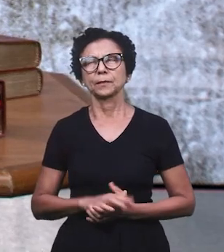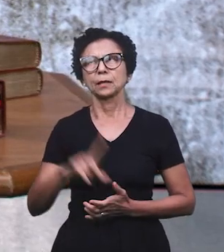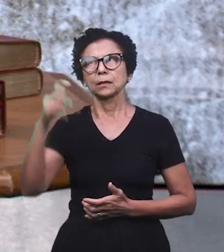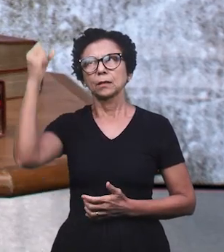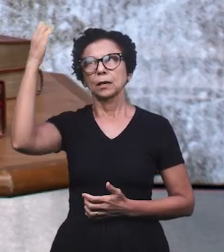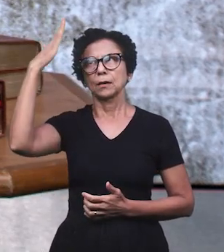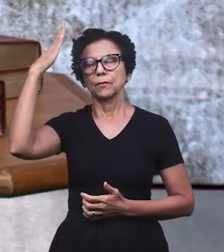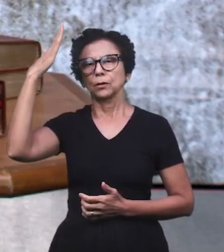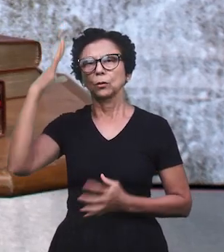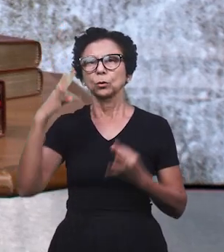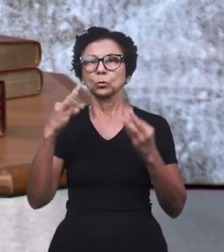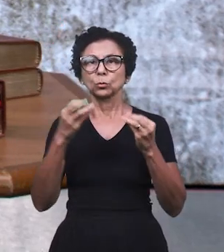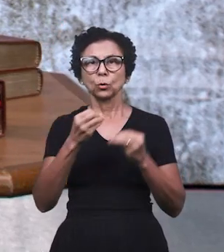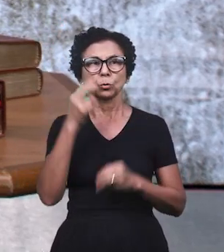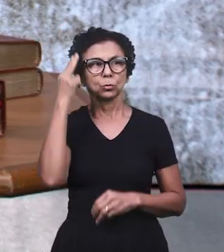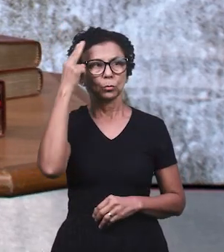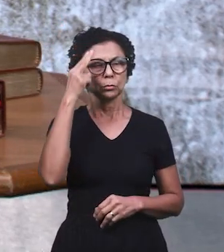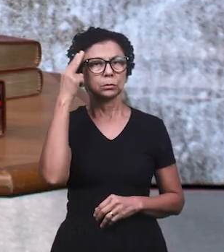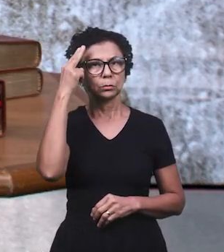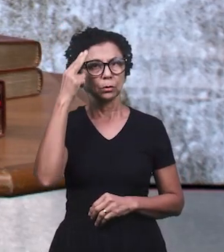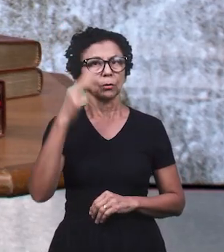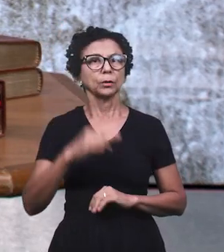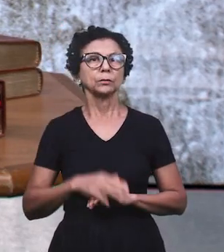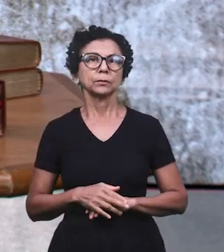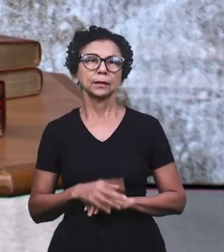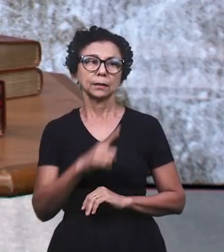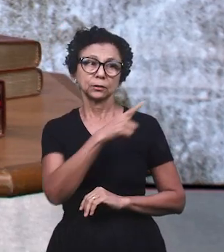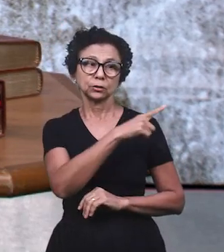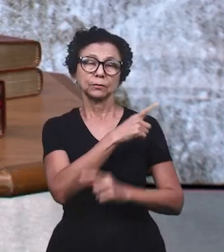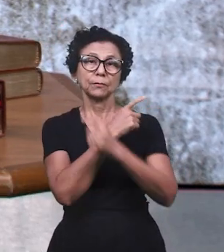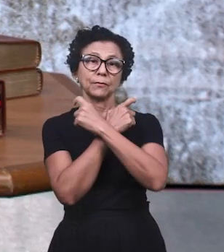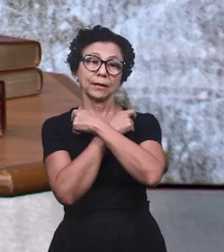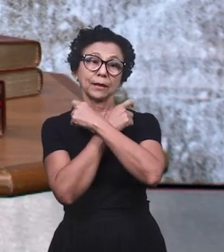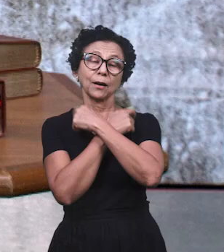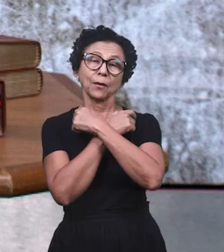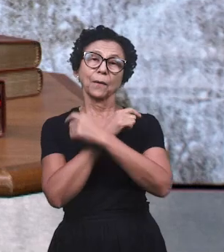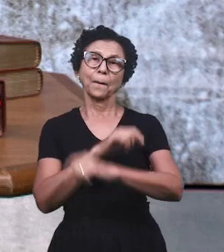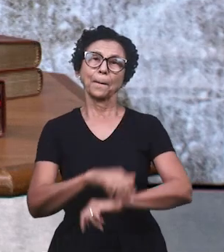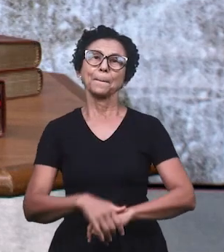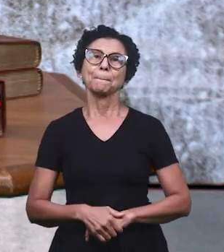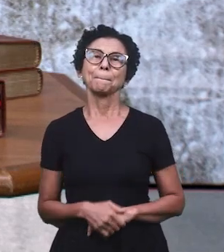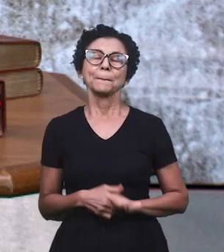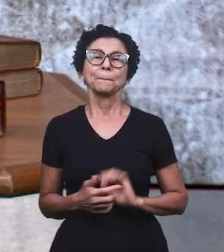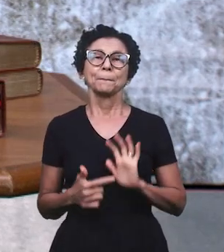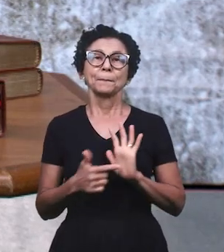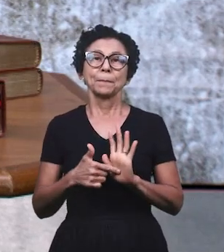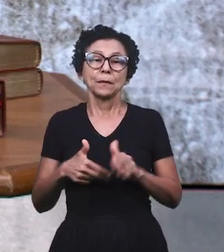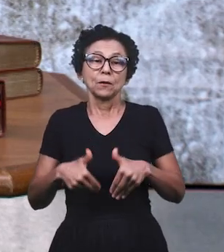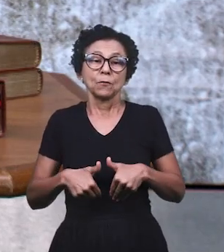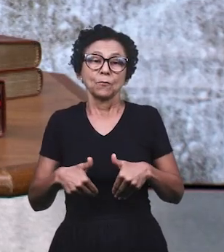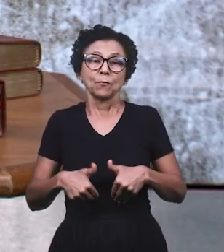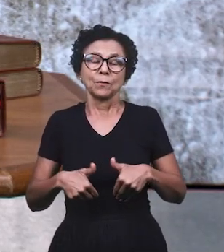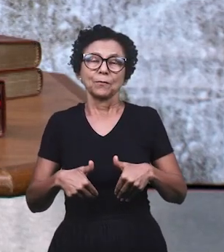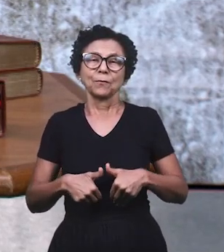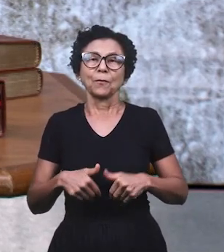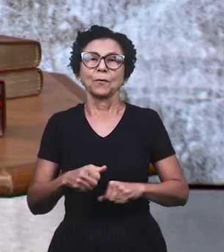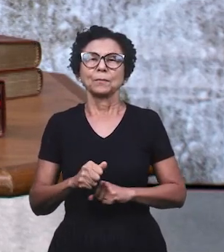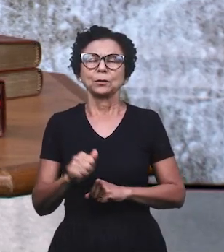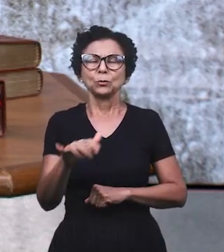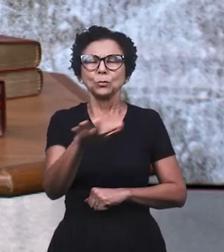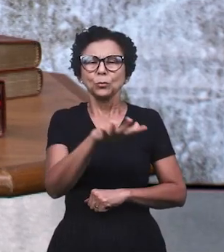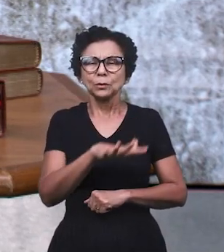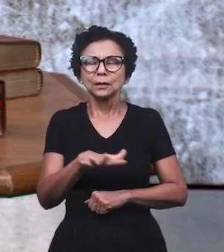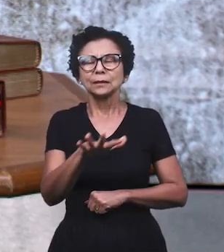Por ocasião da fome em toda a terra, Jacó enviou seus filhos de Canaã ao Egito